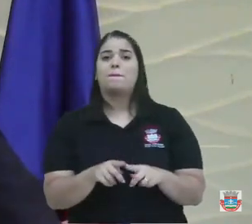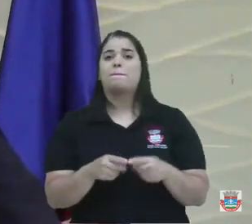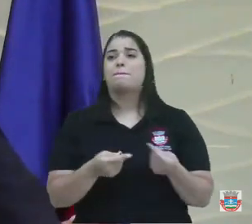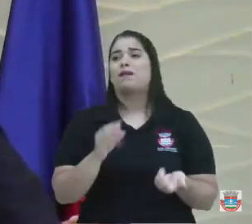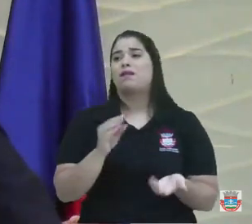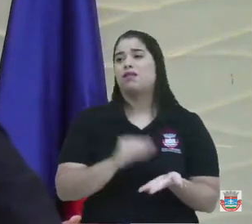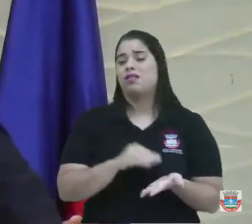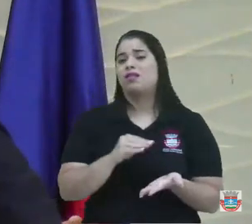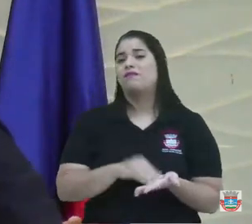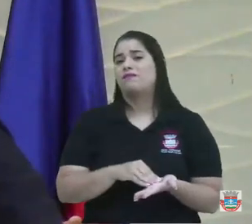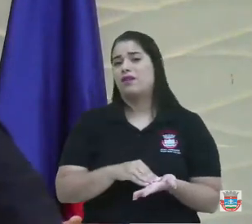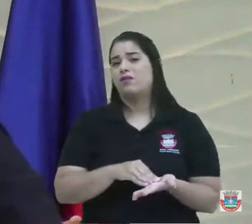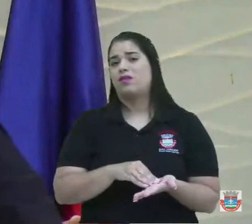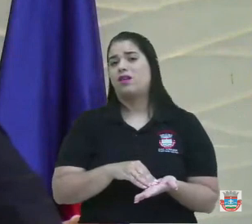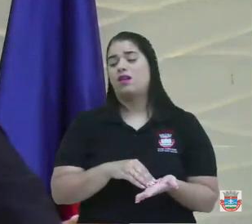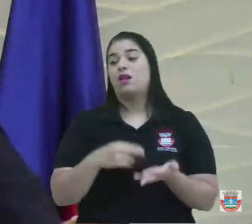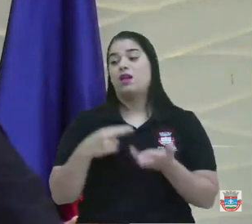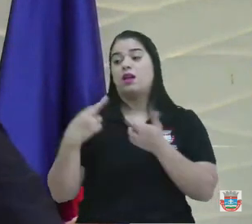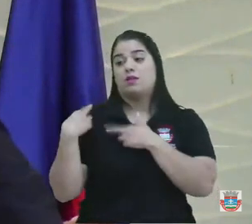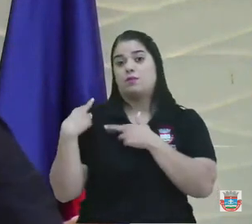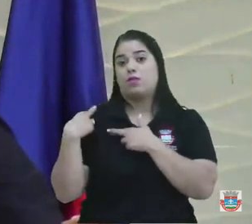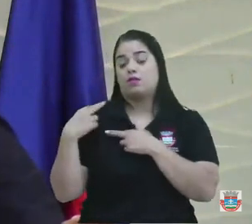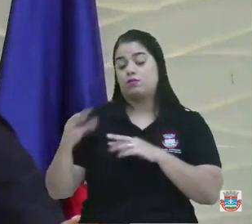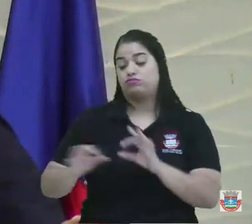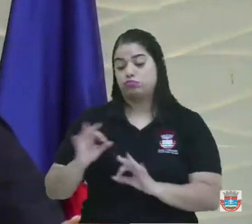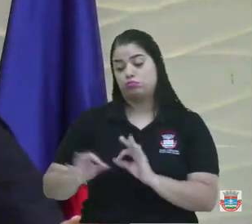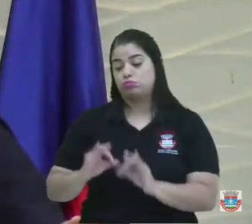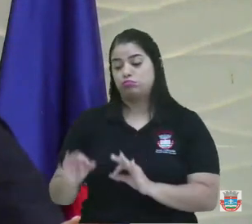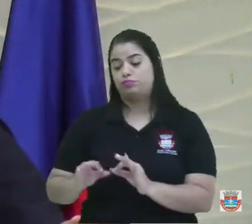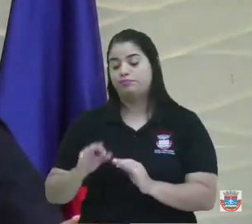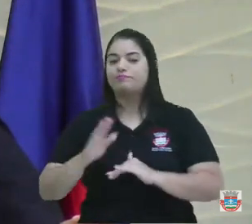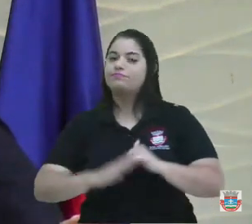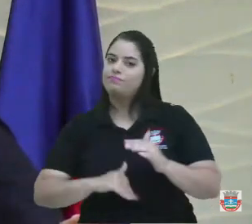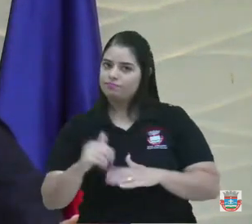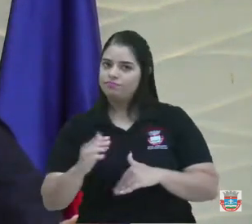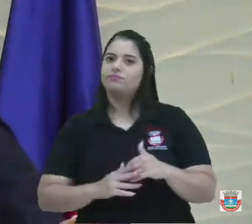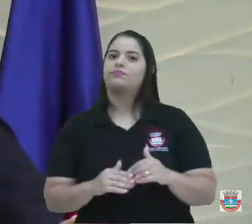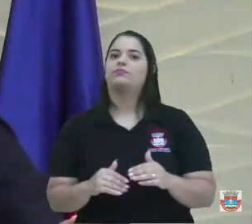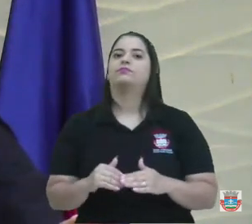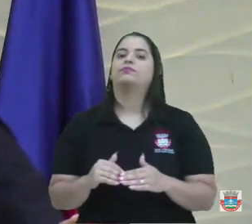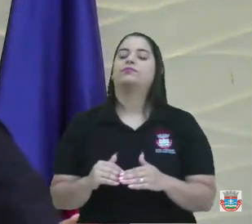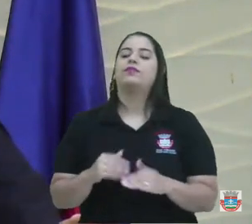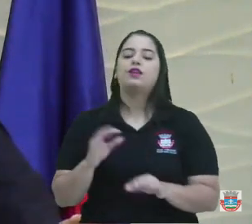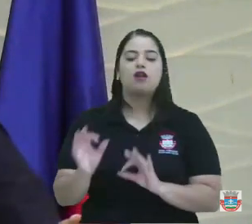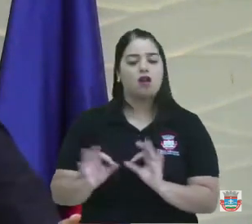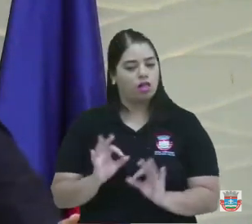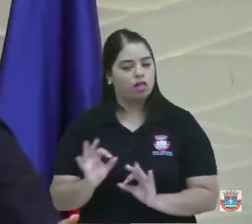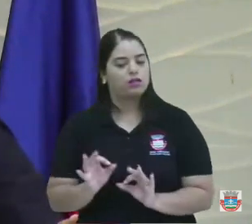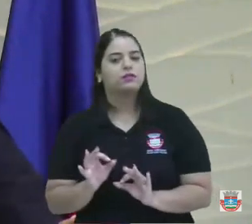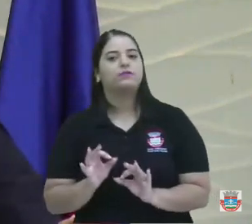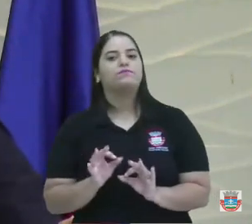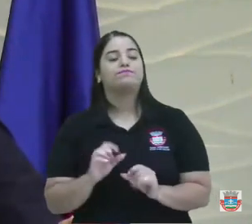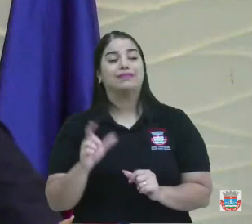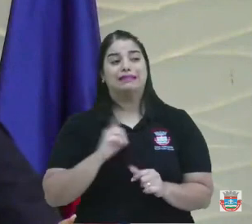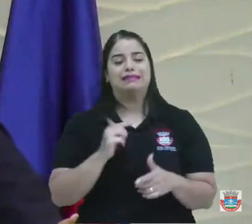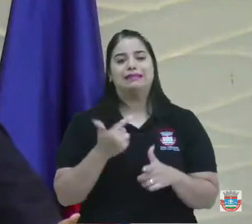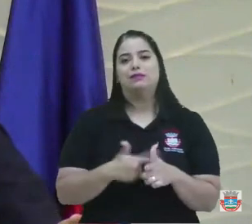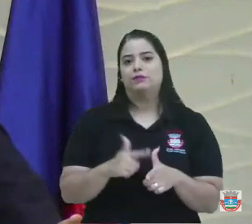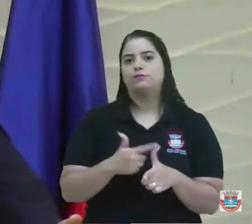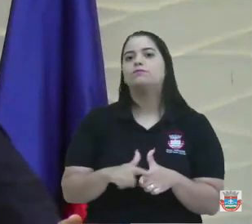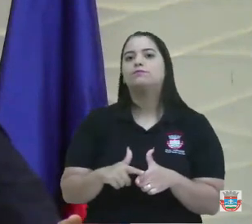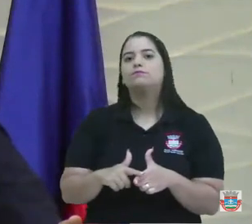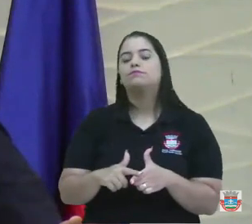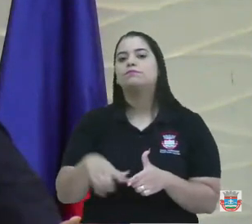a manutenção das redes, falta funcionários para que possa atender às demandas quando a gente tem algum problema na rede